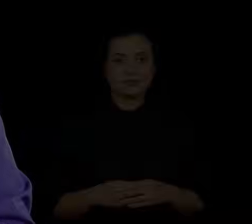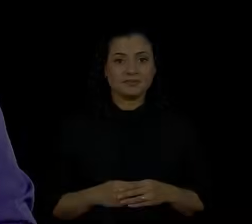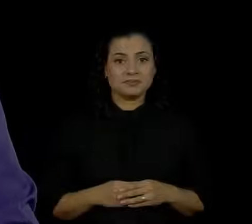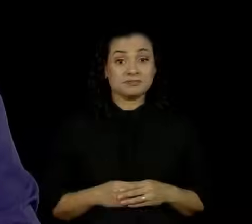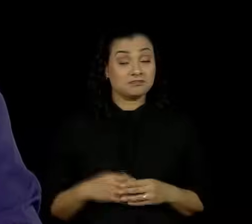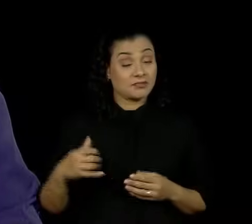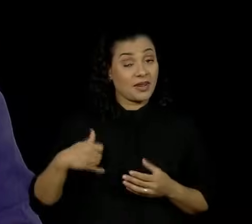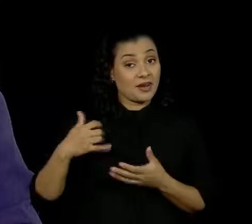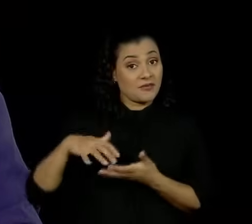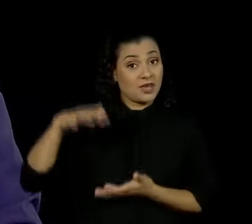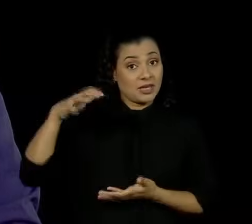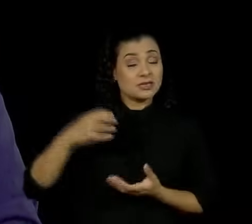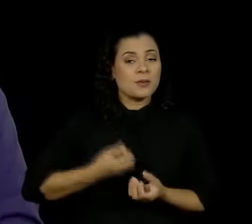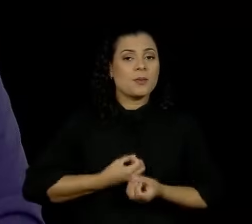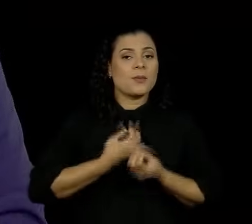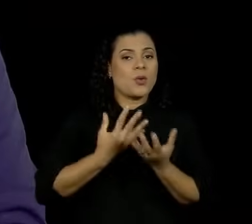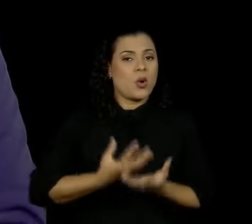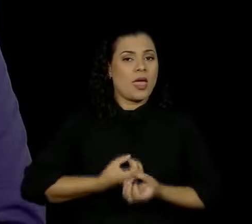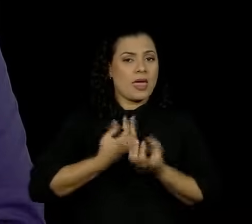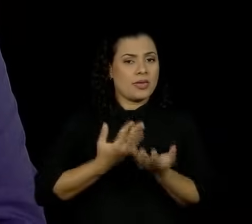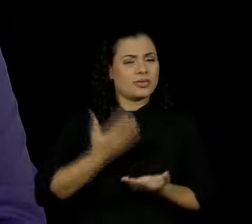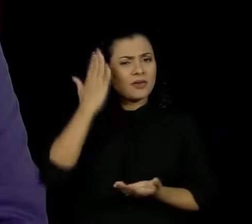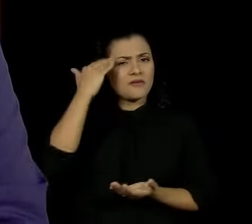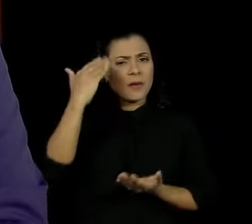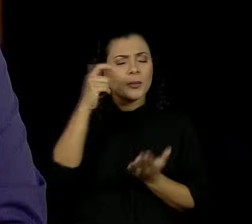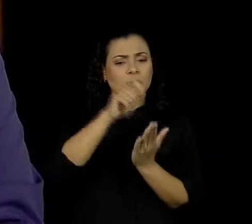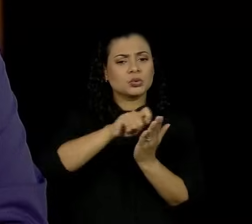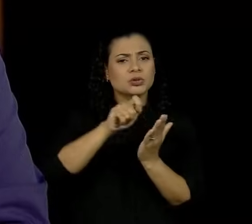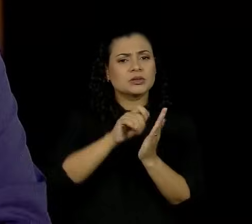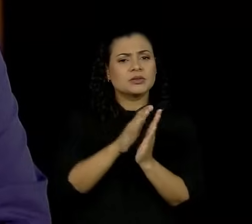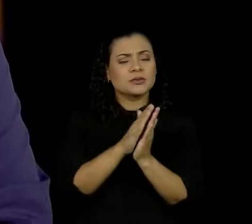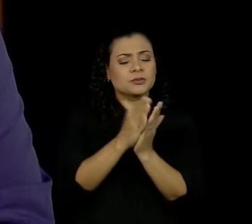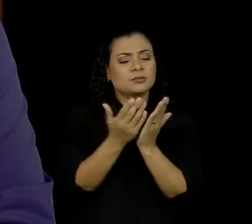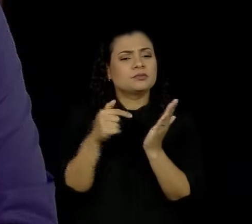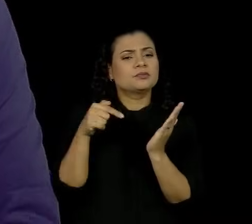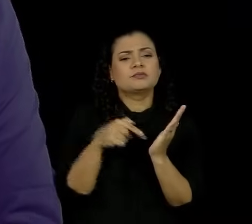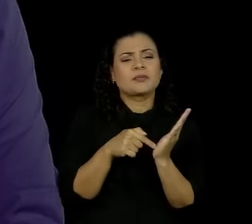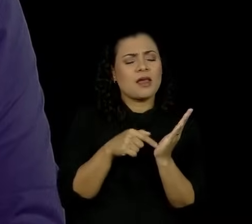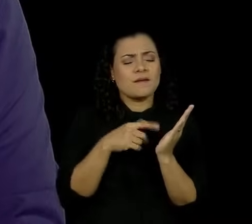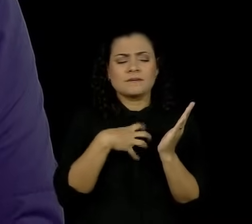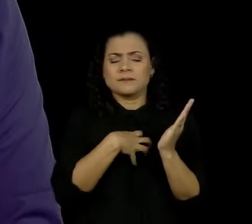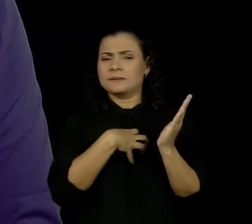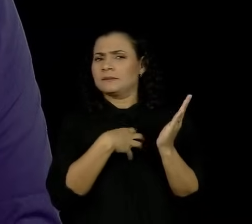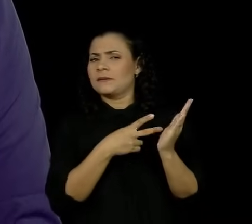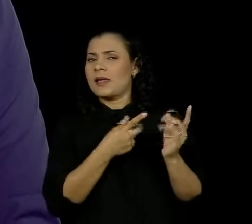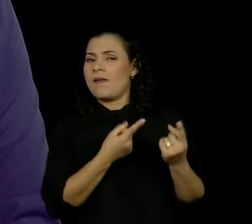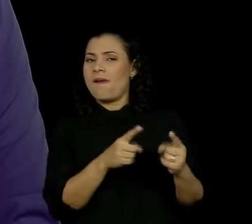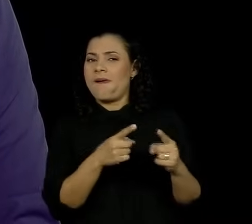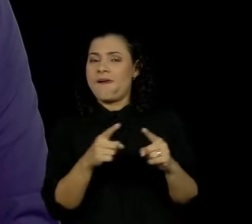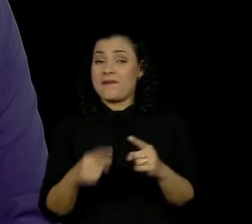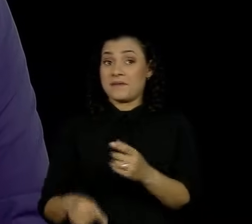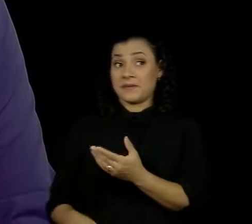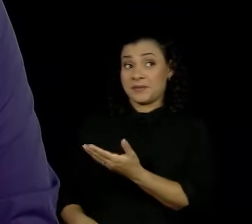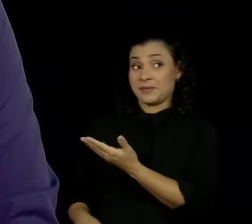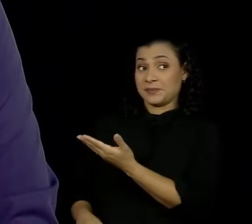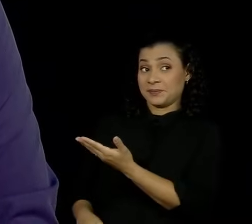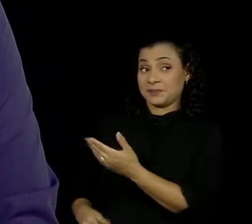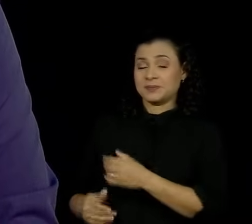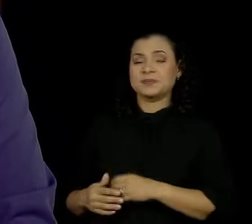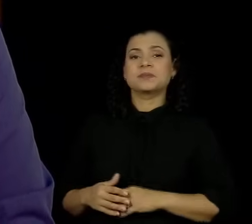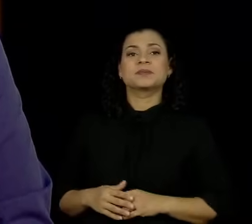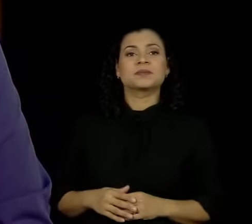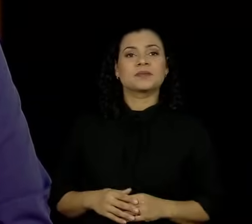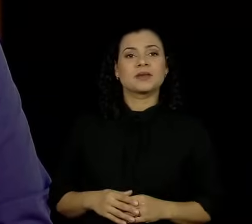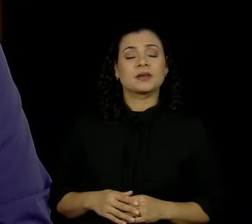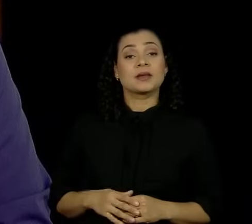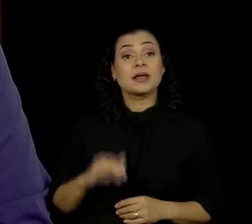Na velhice, o poeta Hermann Hesse escreveu um livrinho provocador. Com a maturidade, fica-se